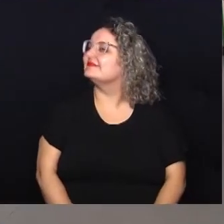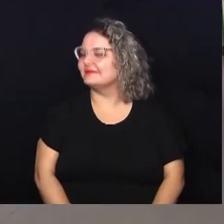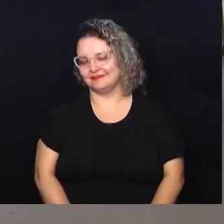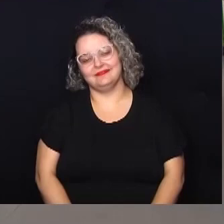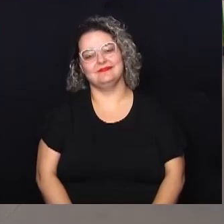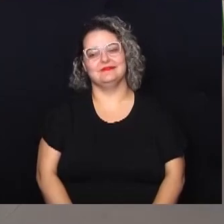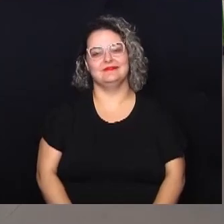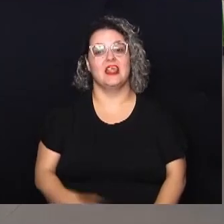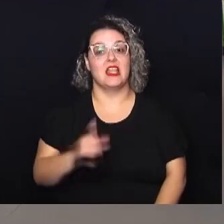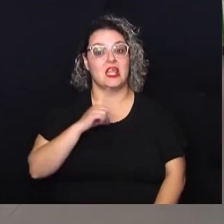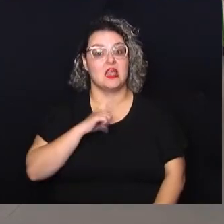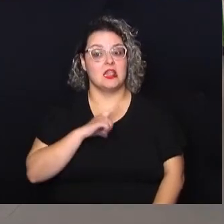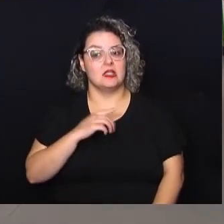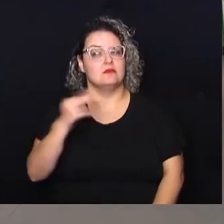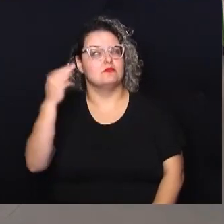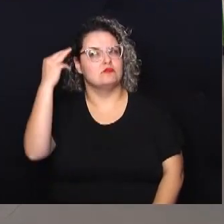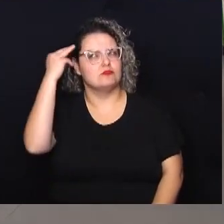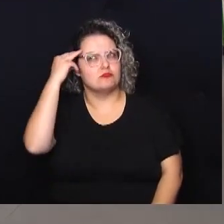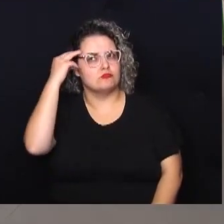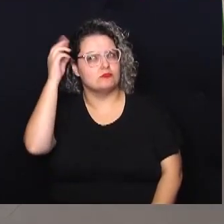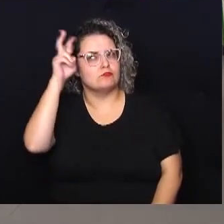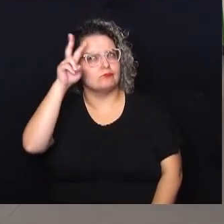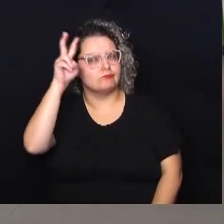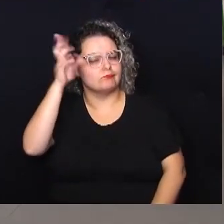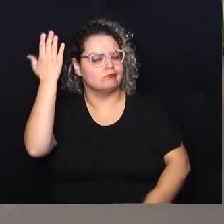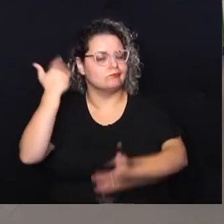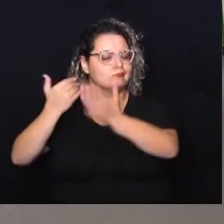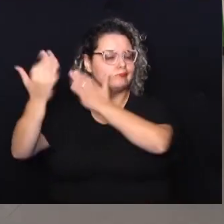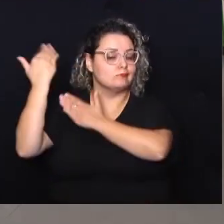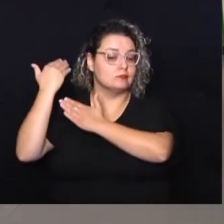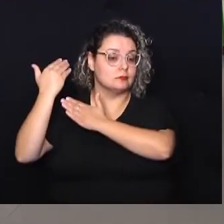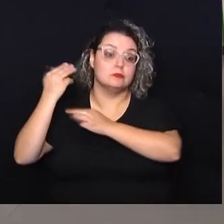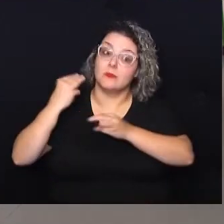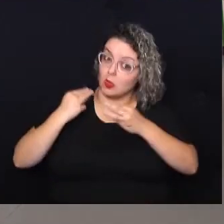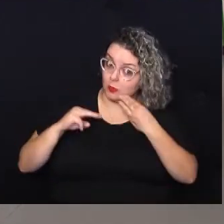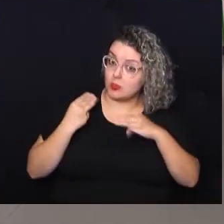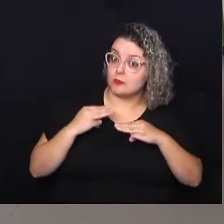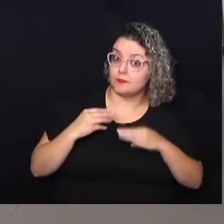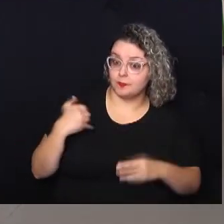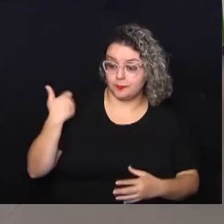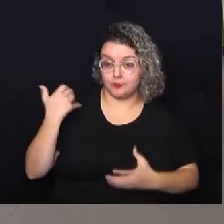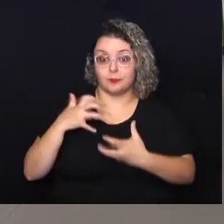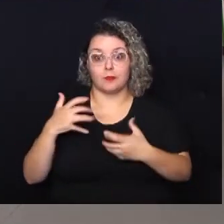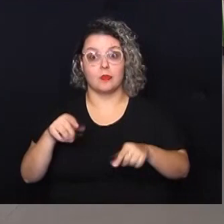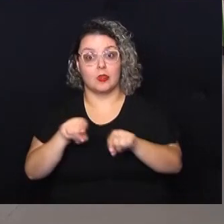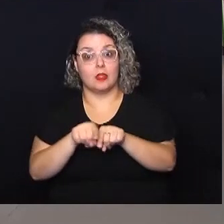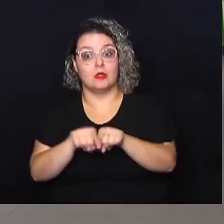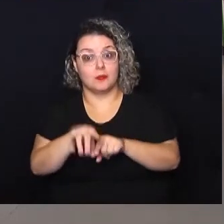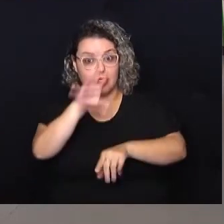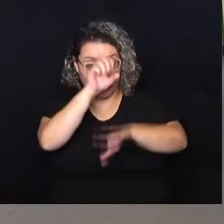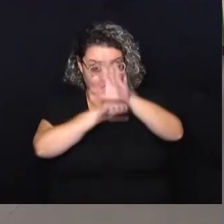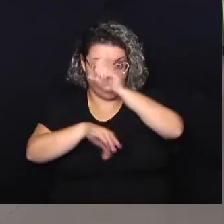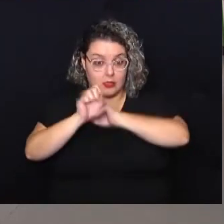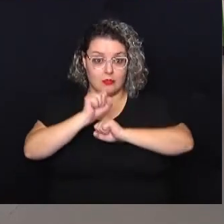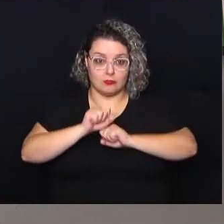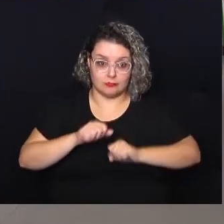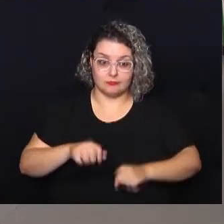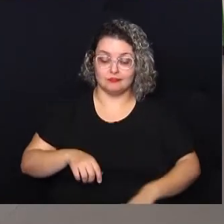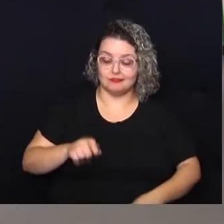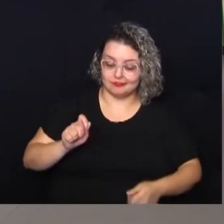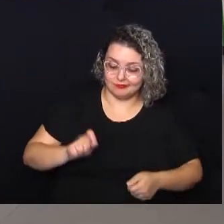Além de ativar memórias e lembranças através da música, os idosos também aprendem a tocar